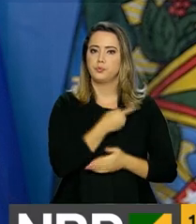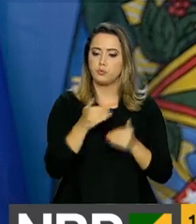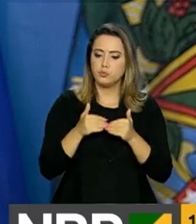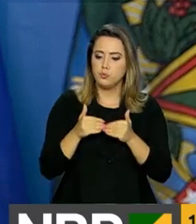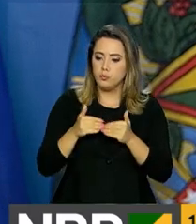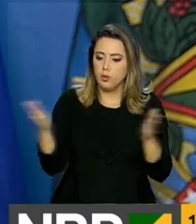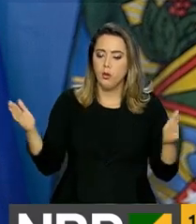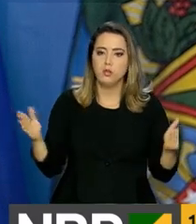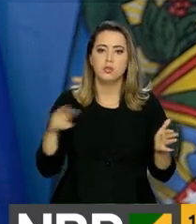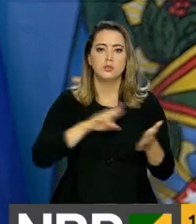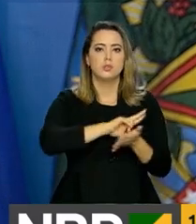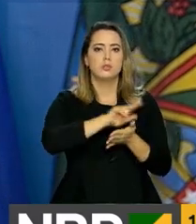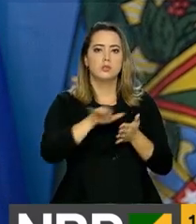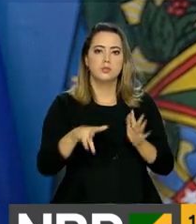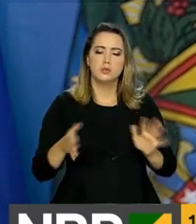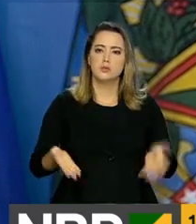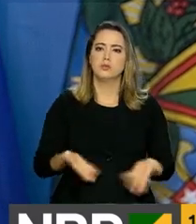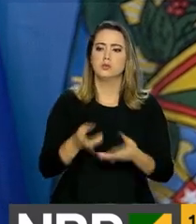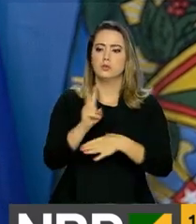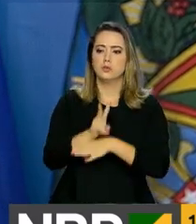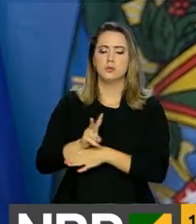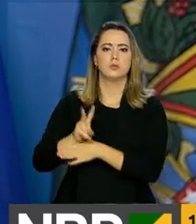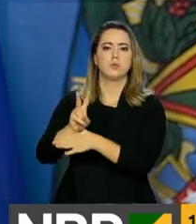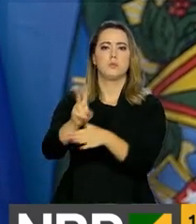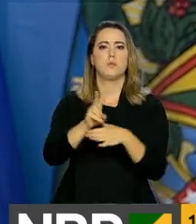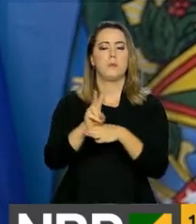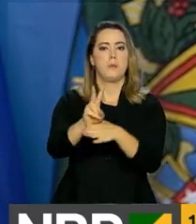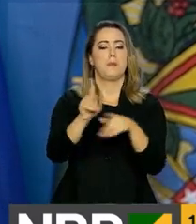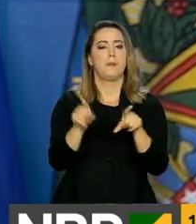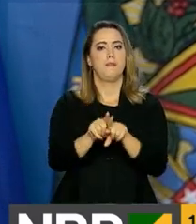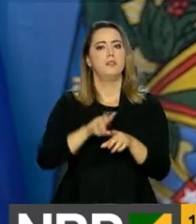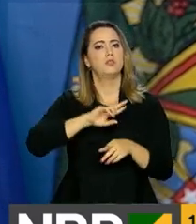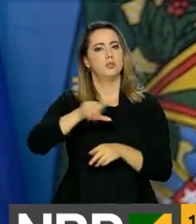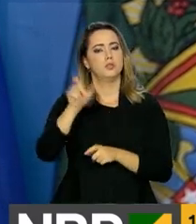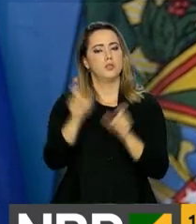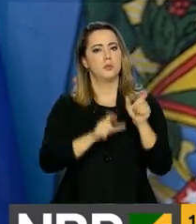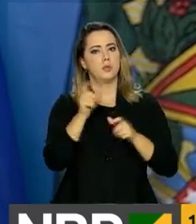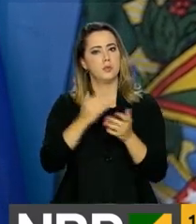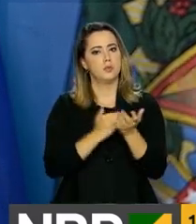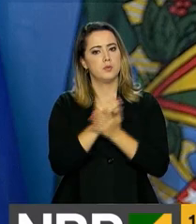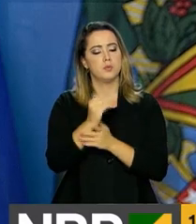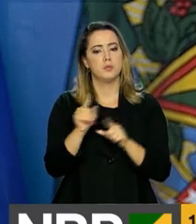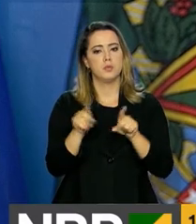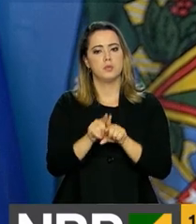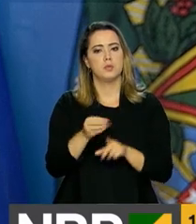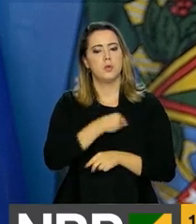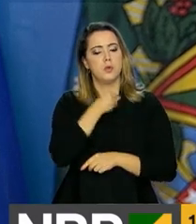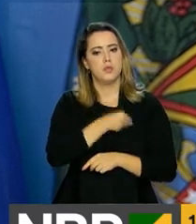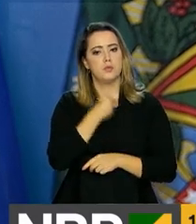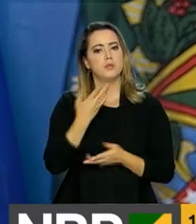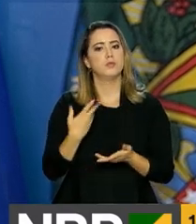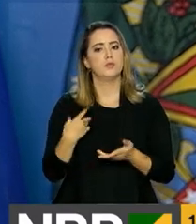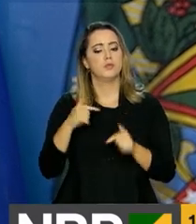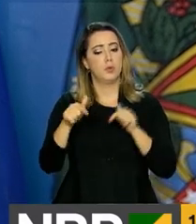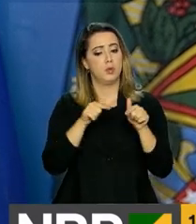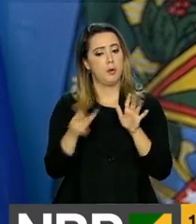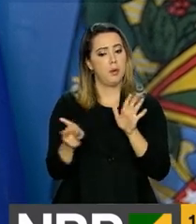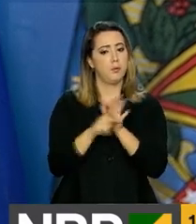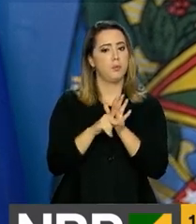várias frentes de crédito é para micro empresário tem muita gente começou a vida uma atividade própria